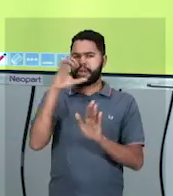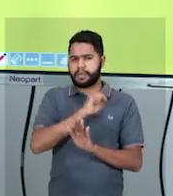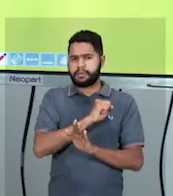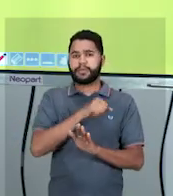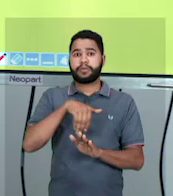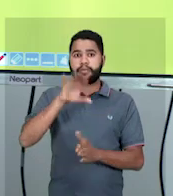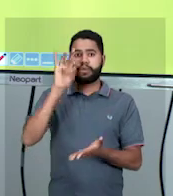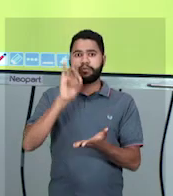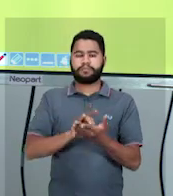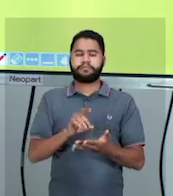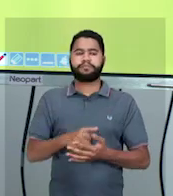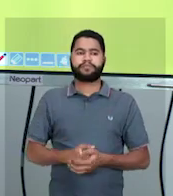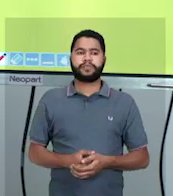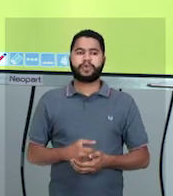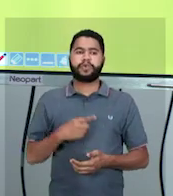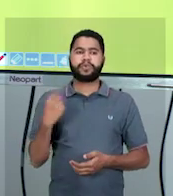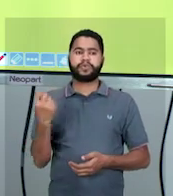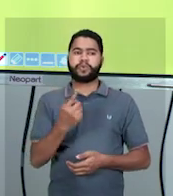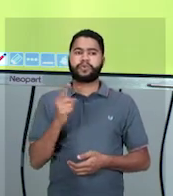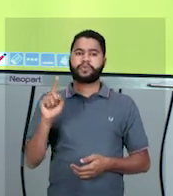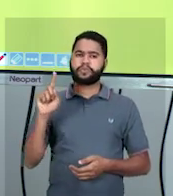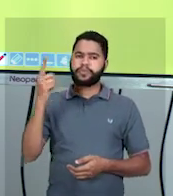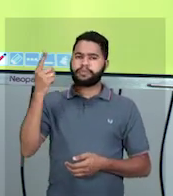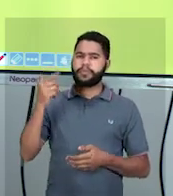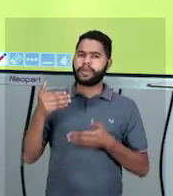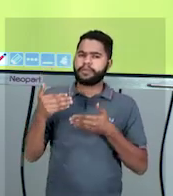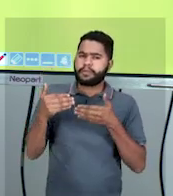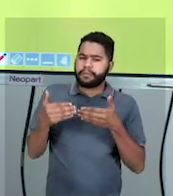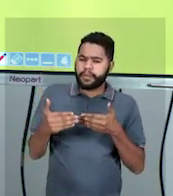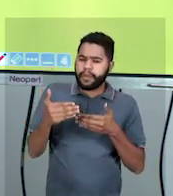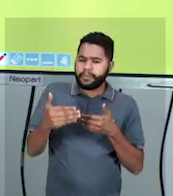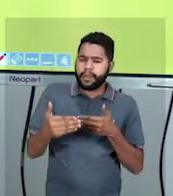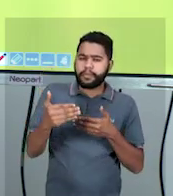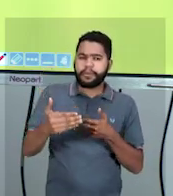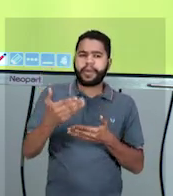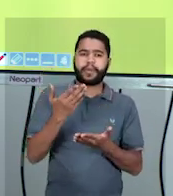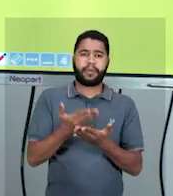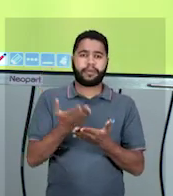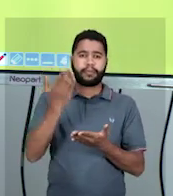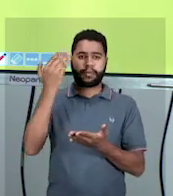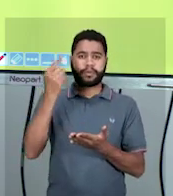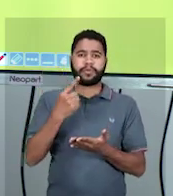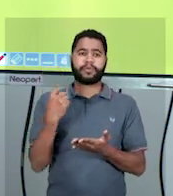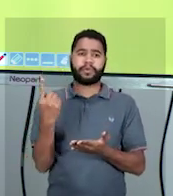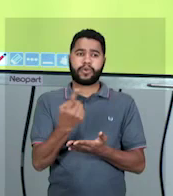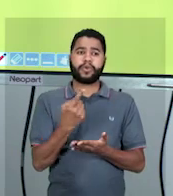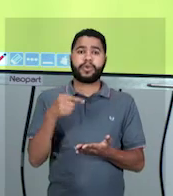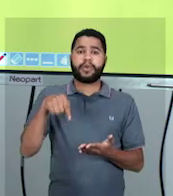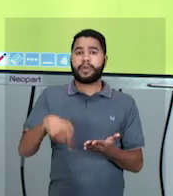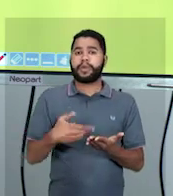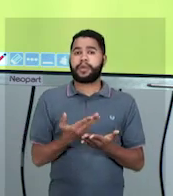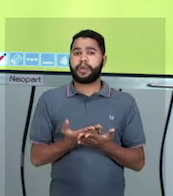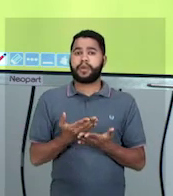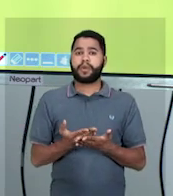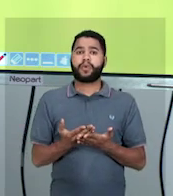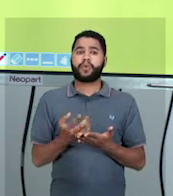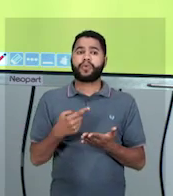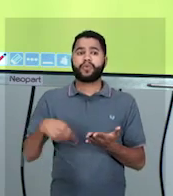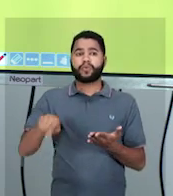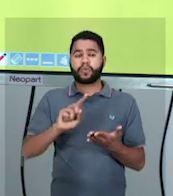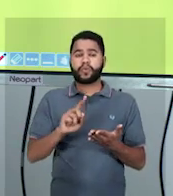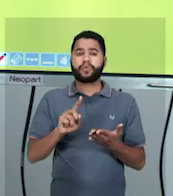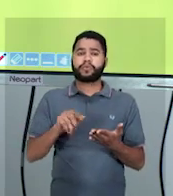rápida mas automática nós vamos fazer os primeiros bem passo a passo bem tranquilo na aula passada nós fizemos nessa aulas iremos